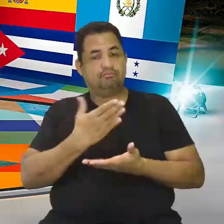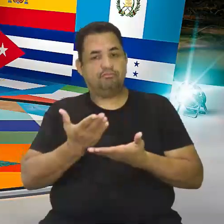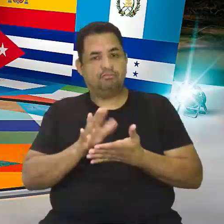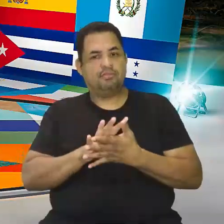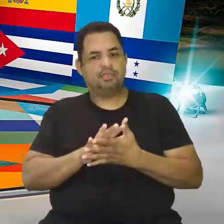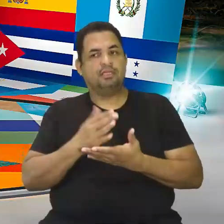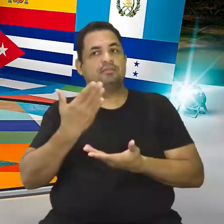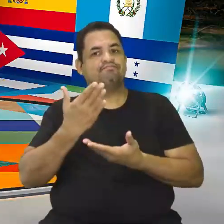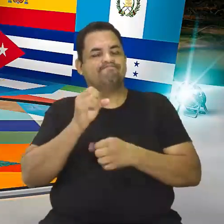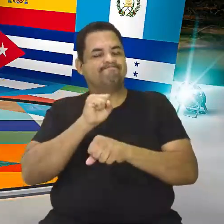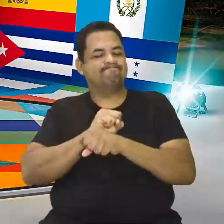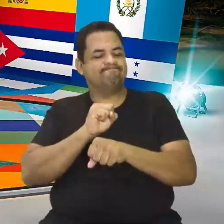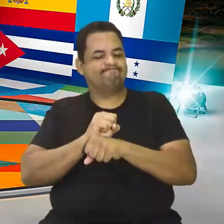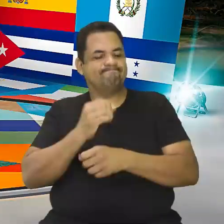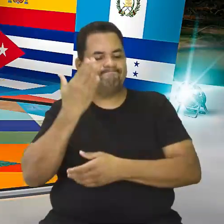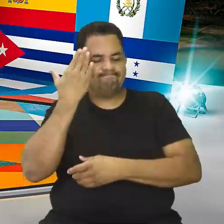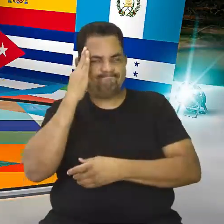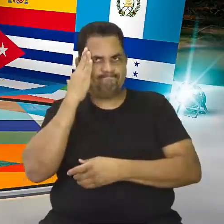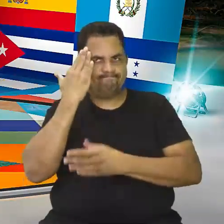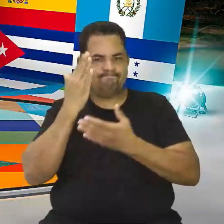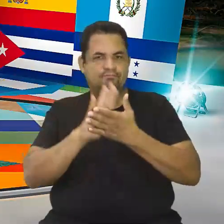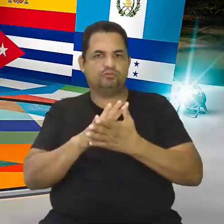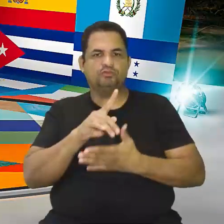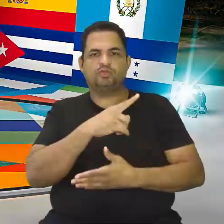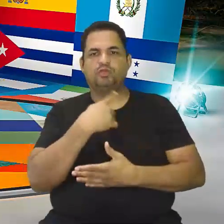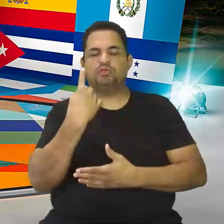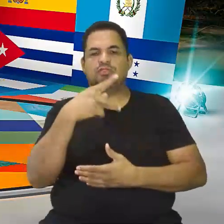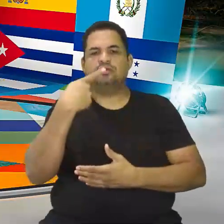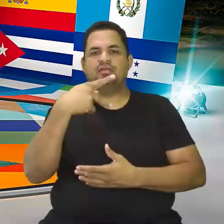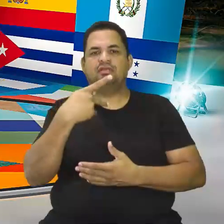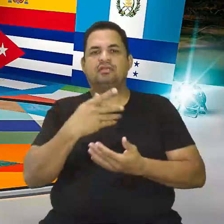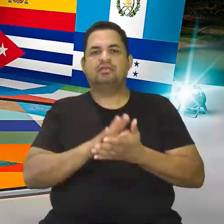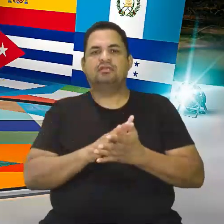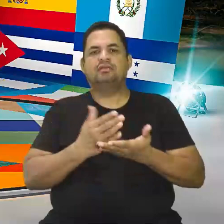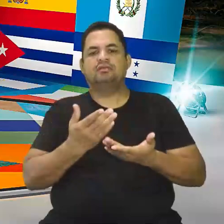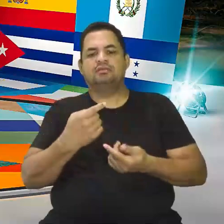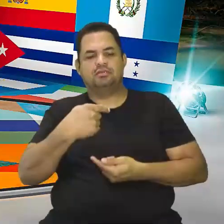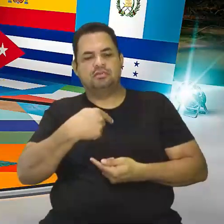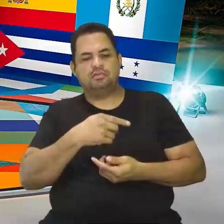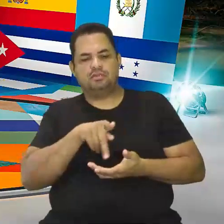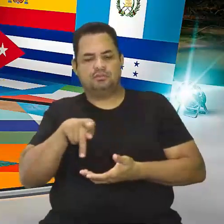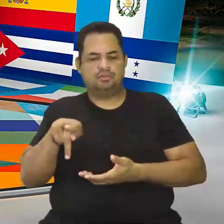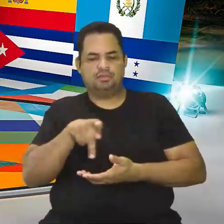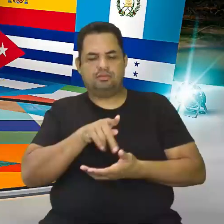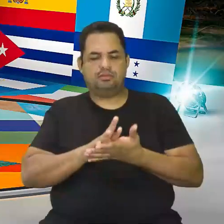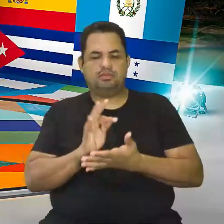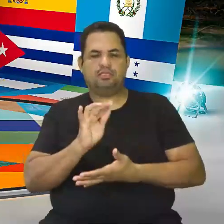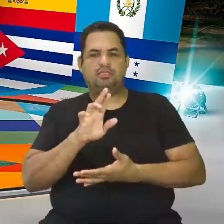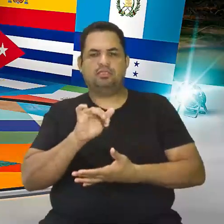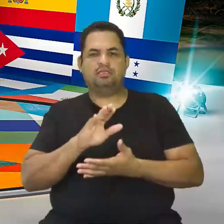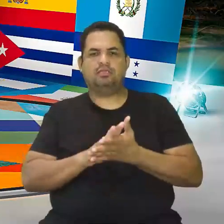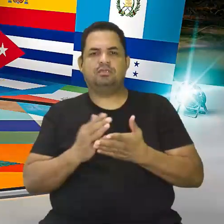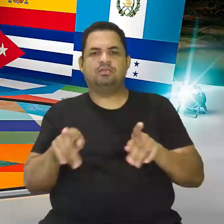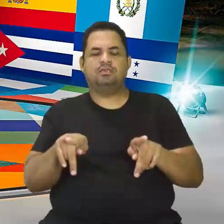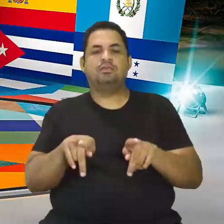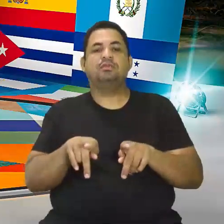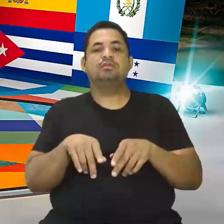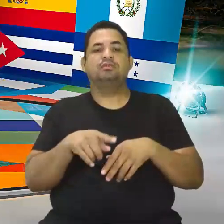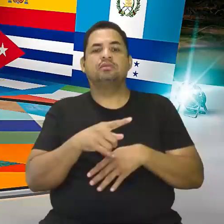estejam compreendendo, porque nós já dissemos aqui muitas vezes, tanto eu quanto a professora Tainá,